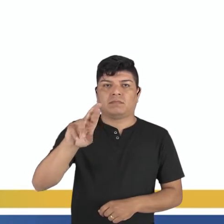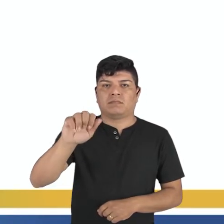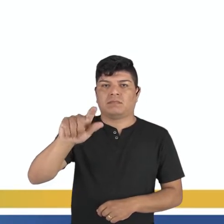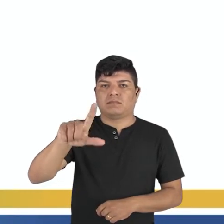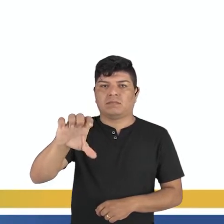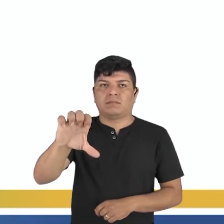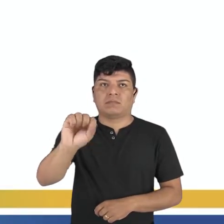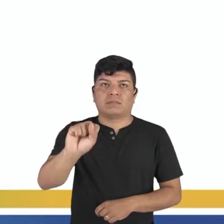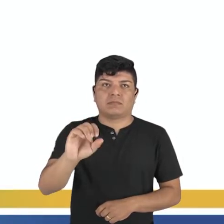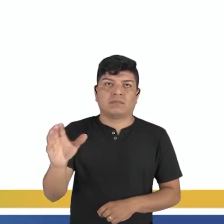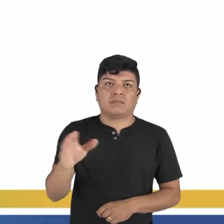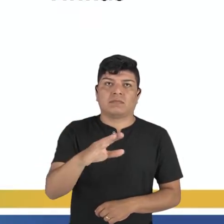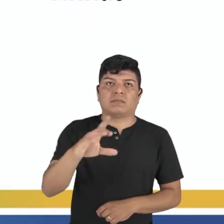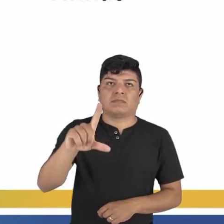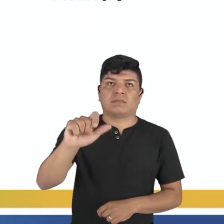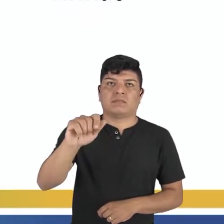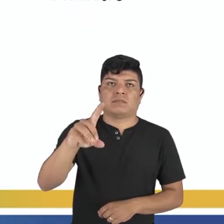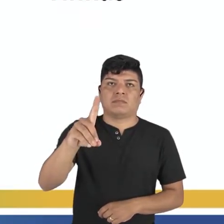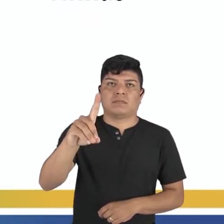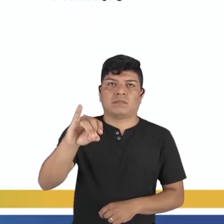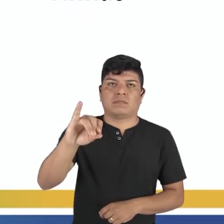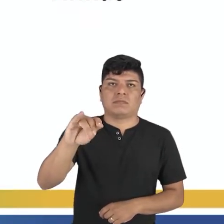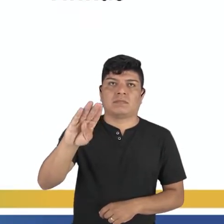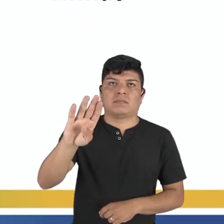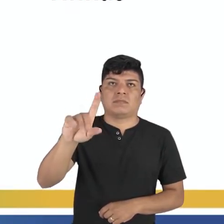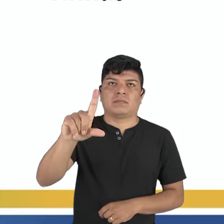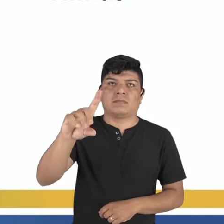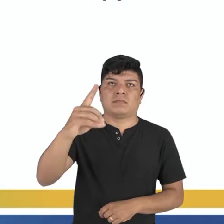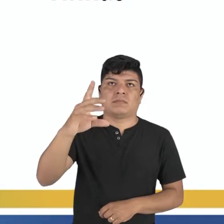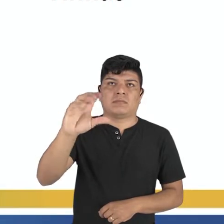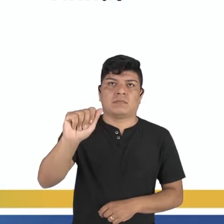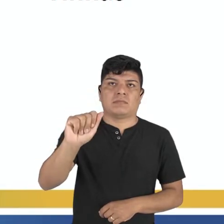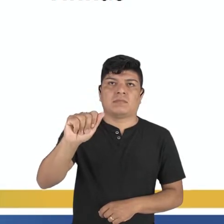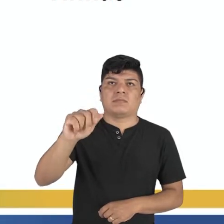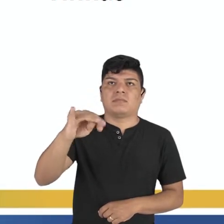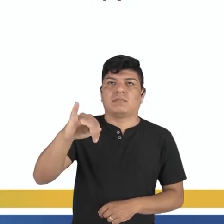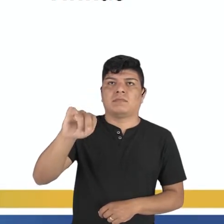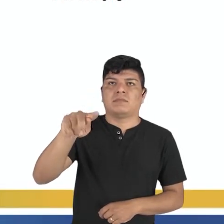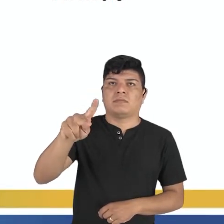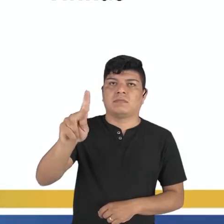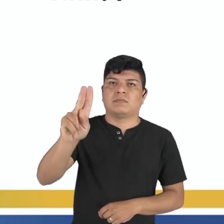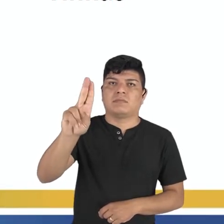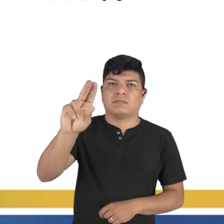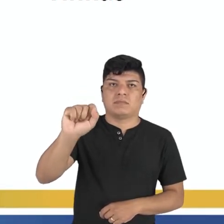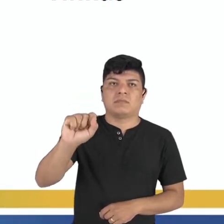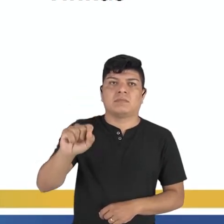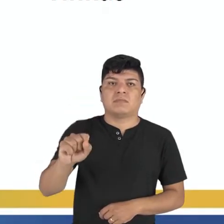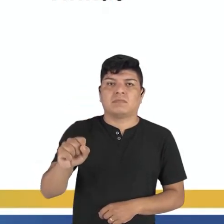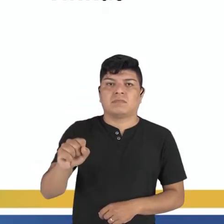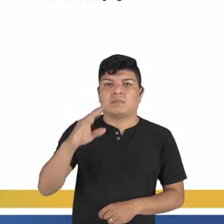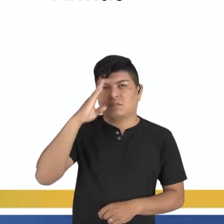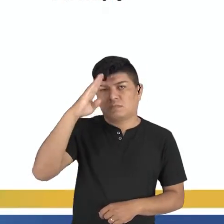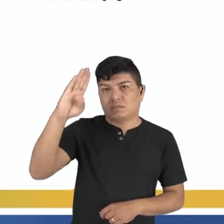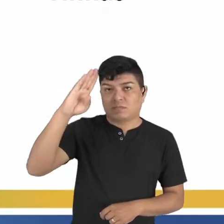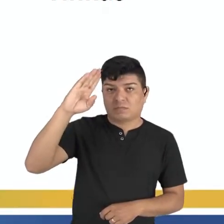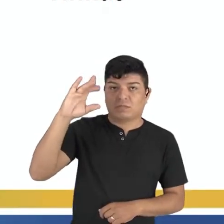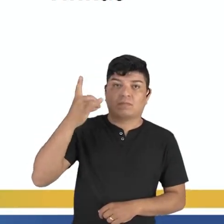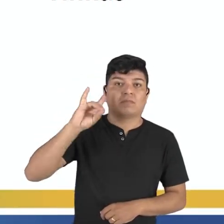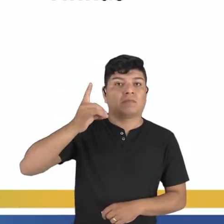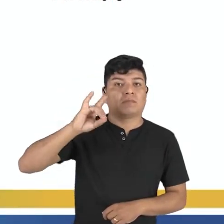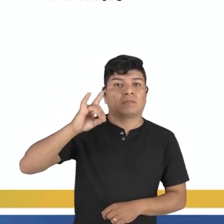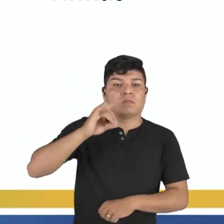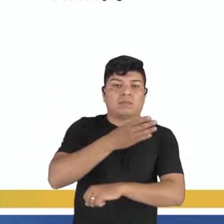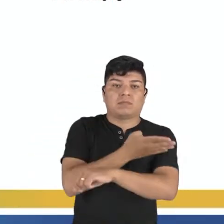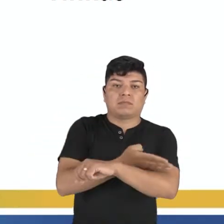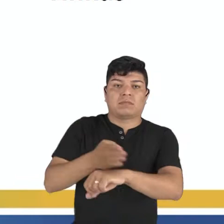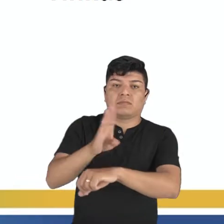caporales, diablada e tincus, né? São danças especificamente bolivianas, né? Fazem parte da